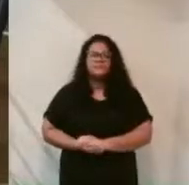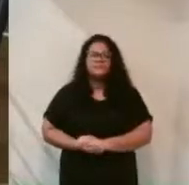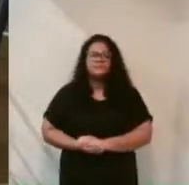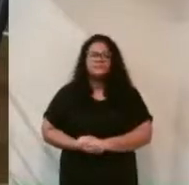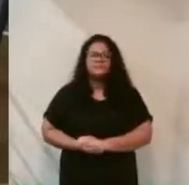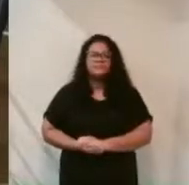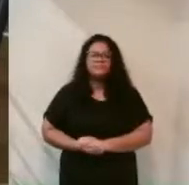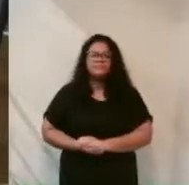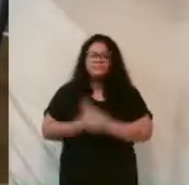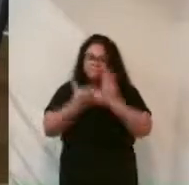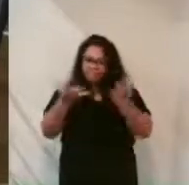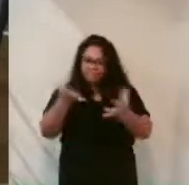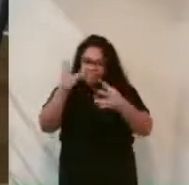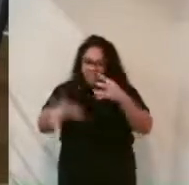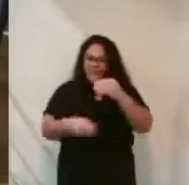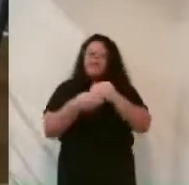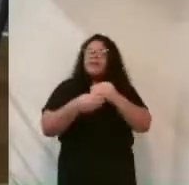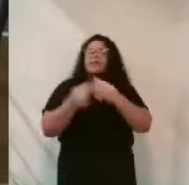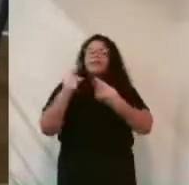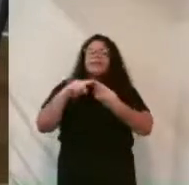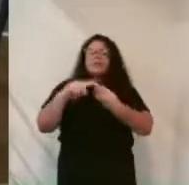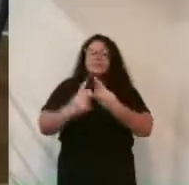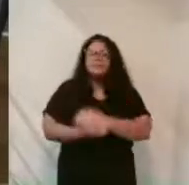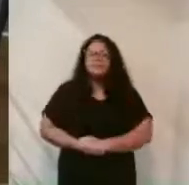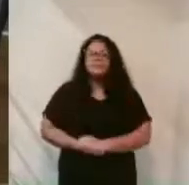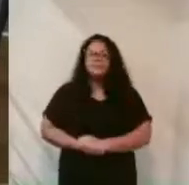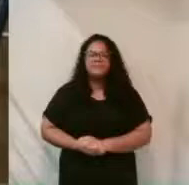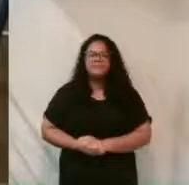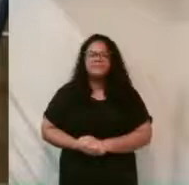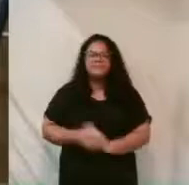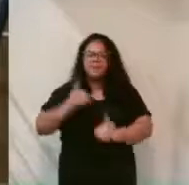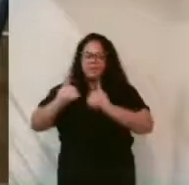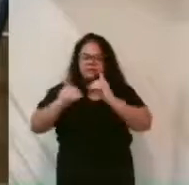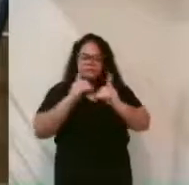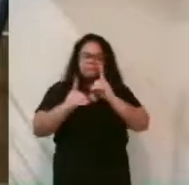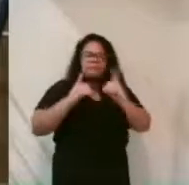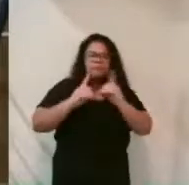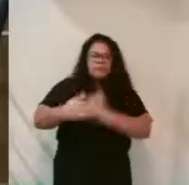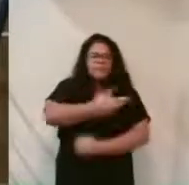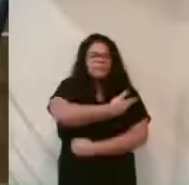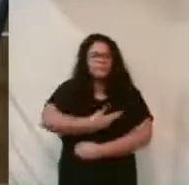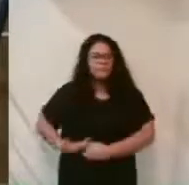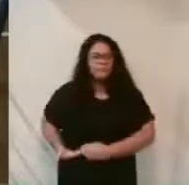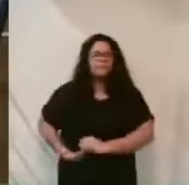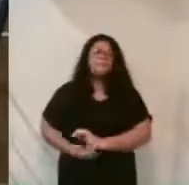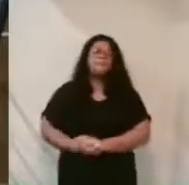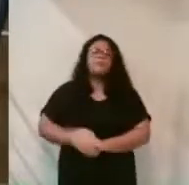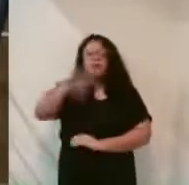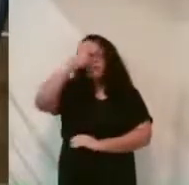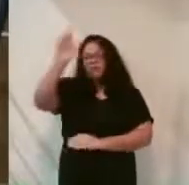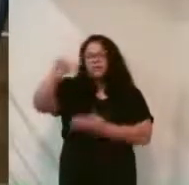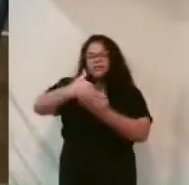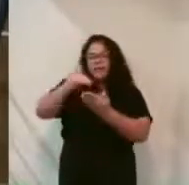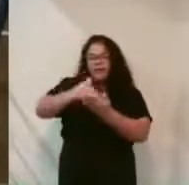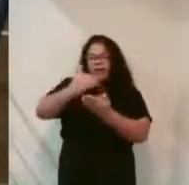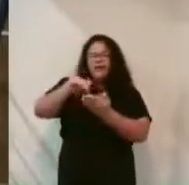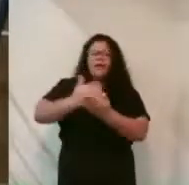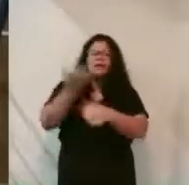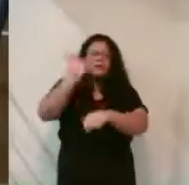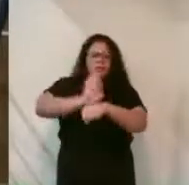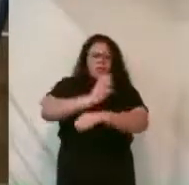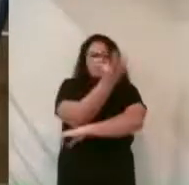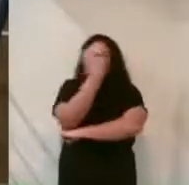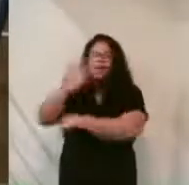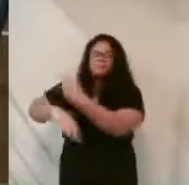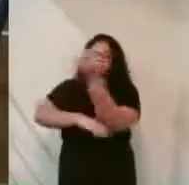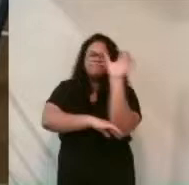somado a uma interlocução com os órgãos do poder público, em especial com as secretarias estaduais do meio ambiente